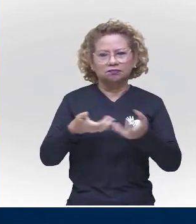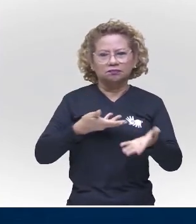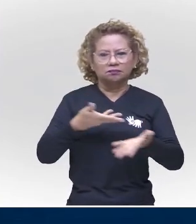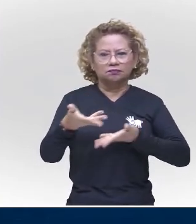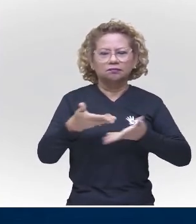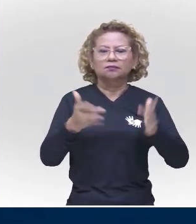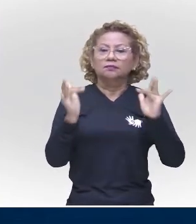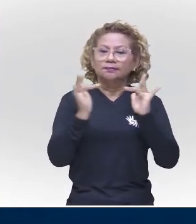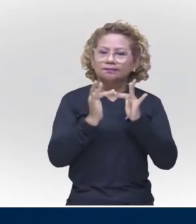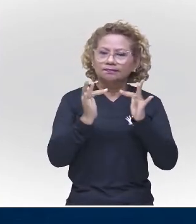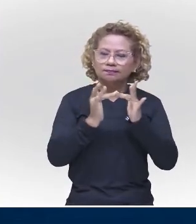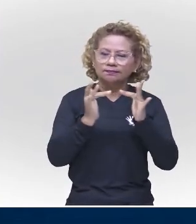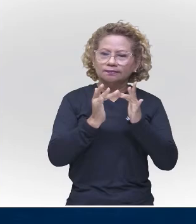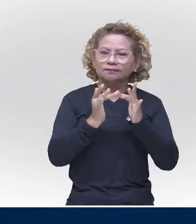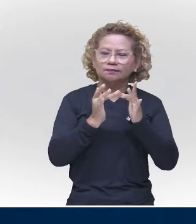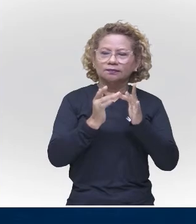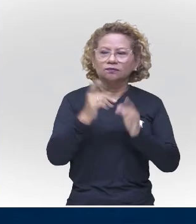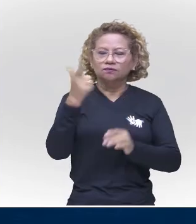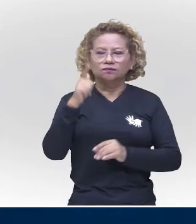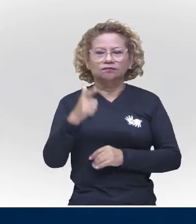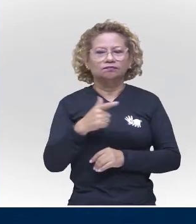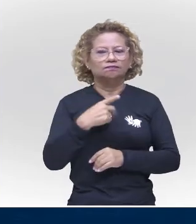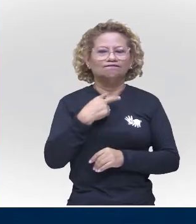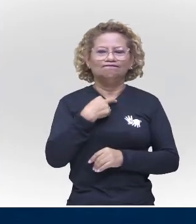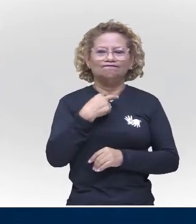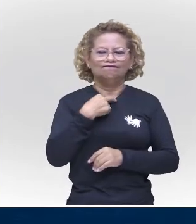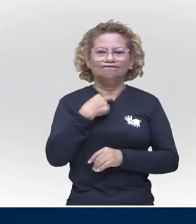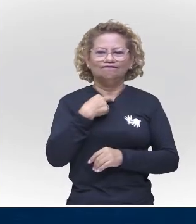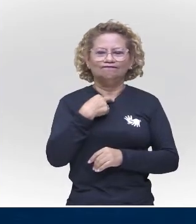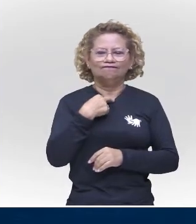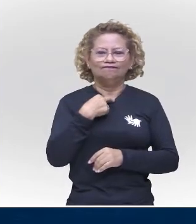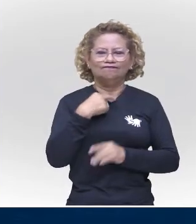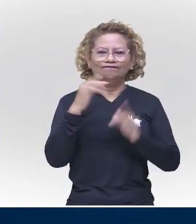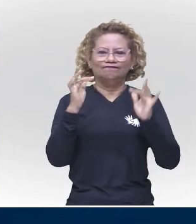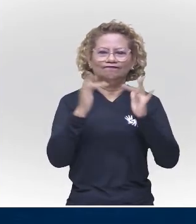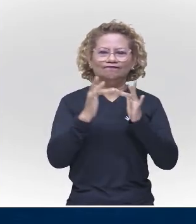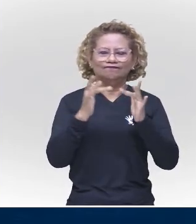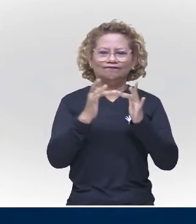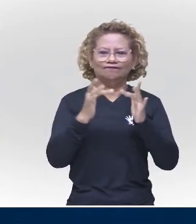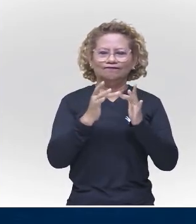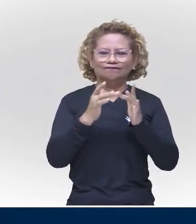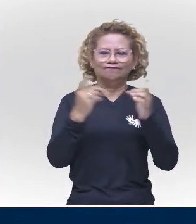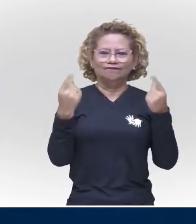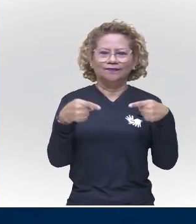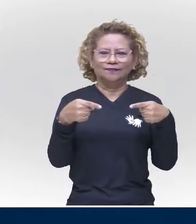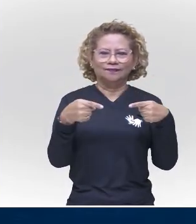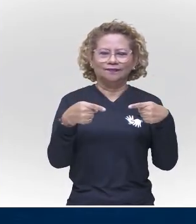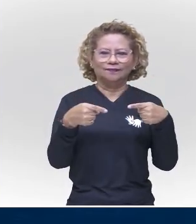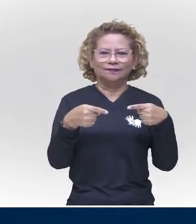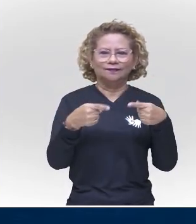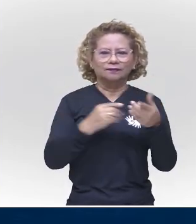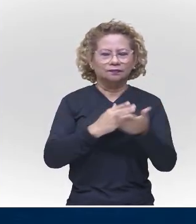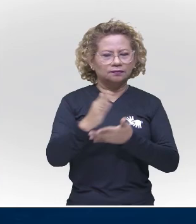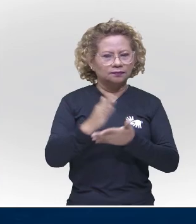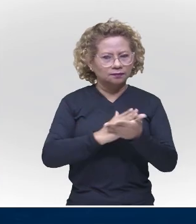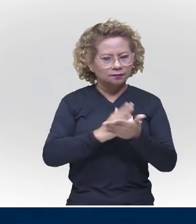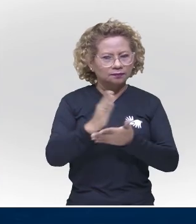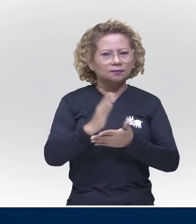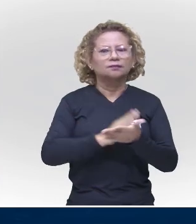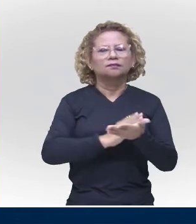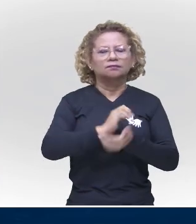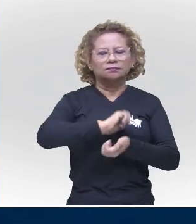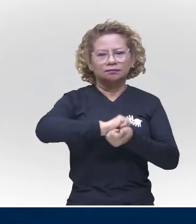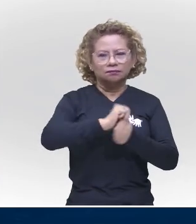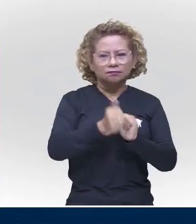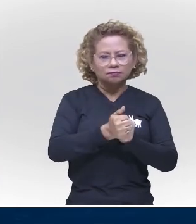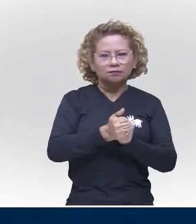contato direto. Sem interação, a gente vê que eles não têm contato, né? Apesar de, em algumas provas, um estar do lado